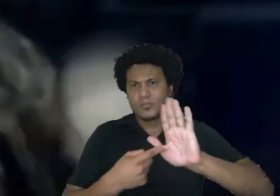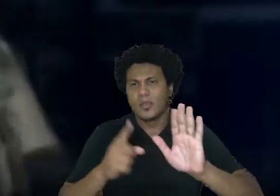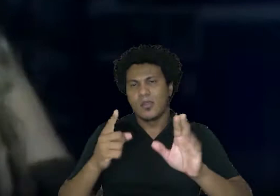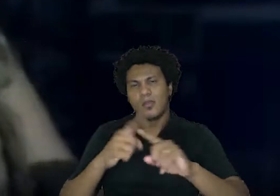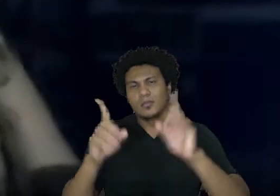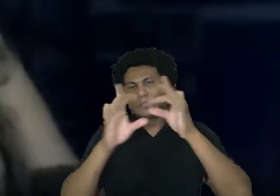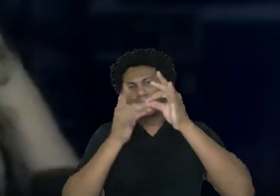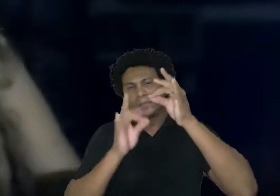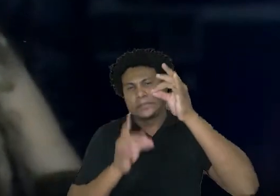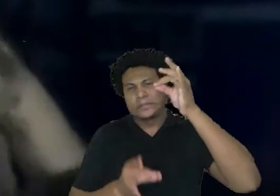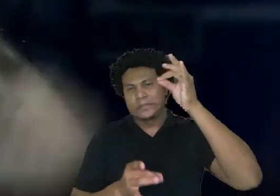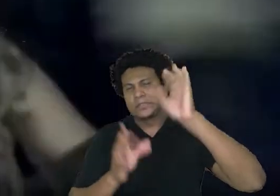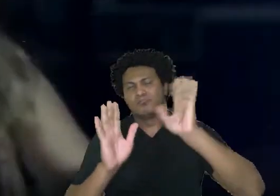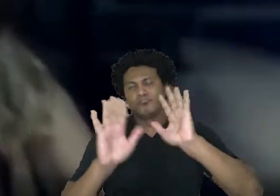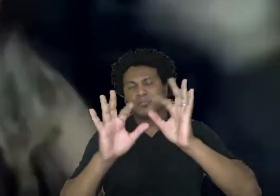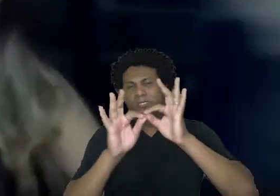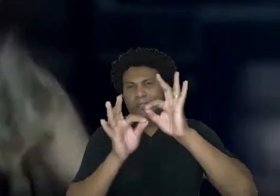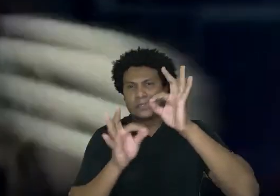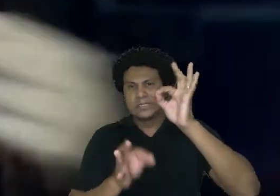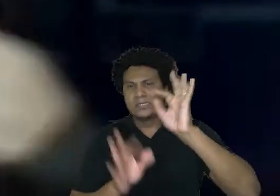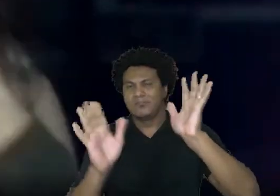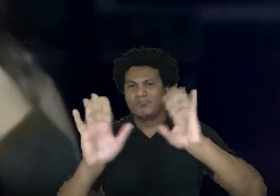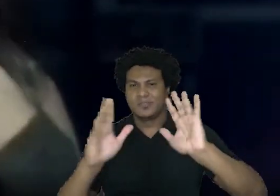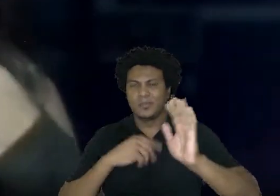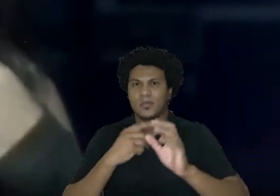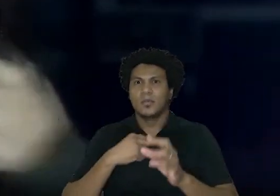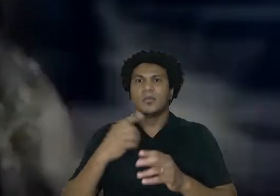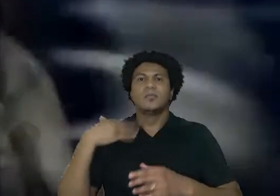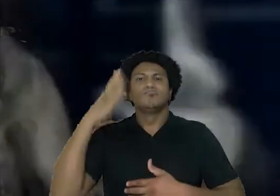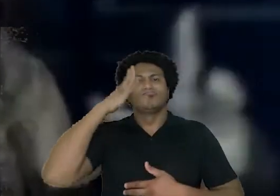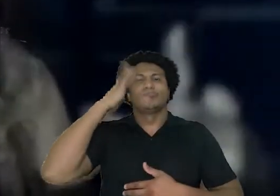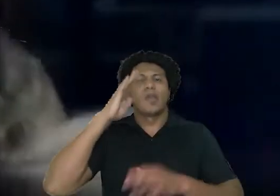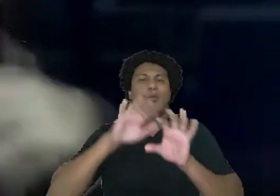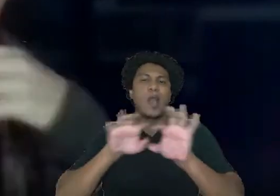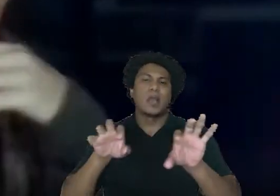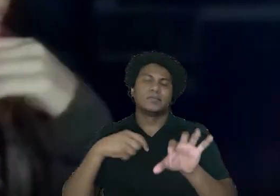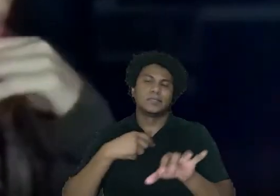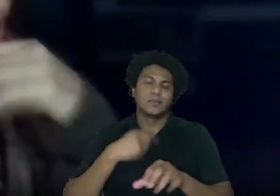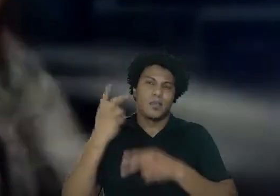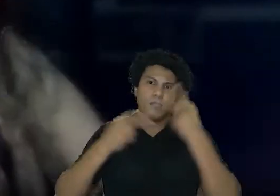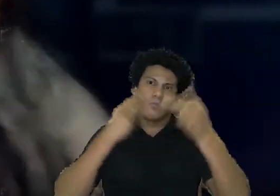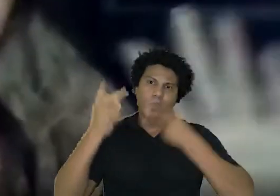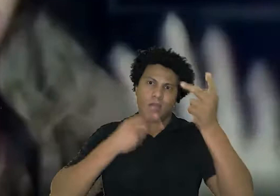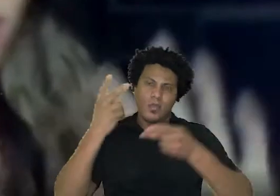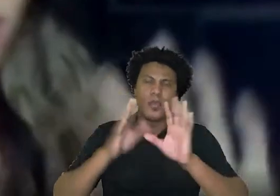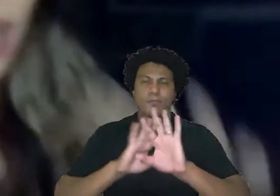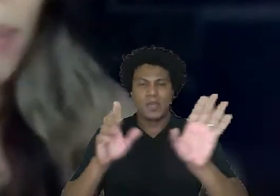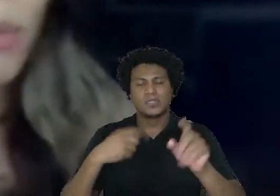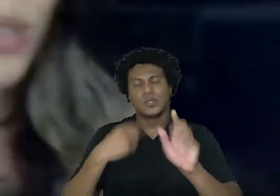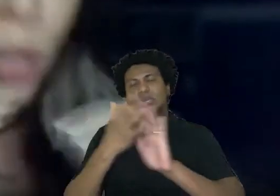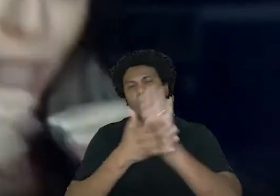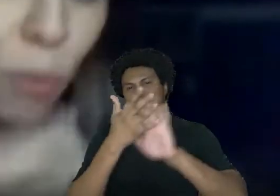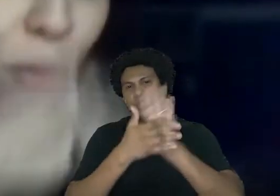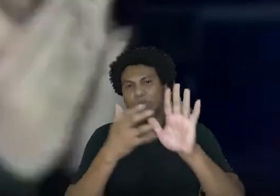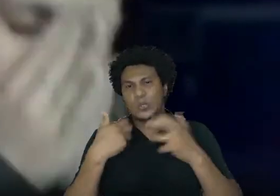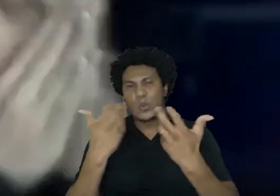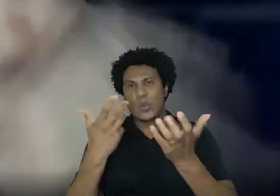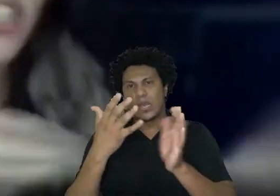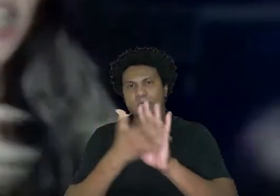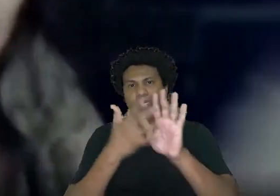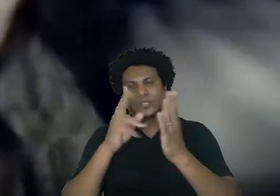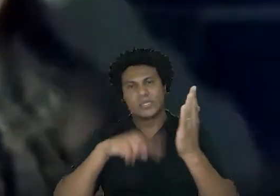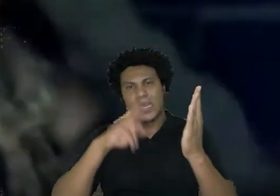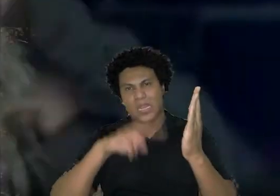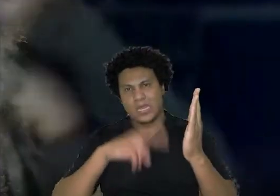precisa reivindicar esse lugar enquanto artistas, pesquisadores. Enfim, eu fico pensando muito nisso, né? E eu não vou me estender muito, porque eu sei que eu falo demais. Eu vou deixar